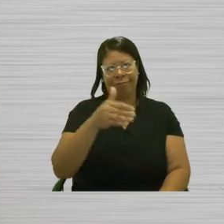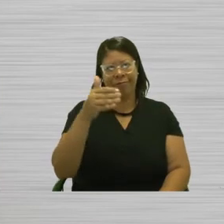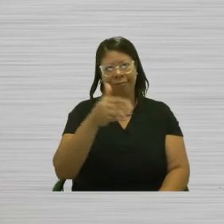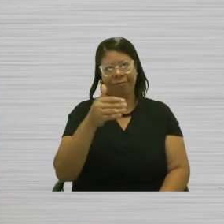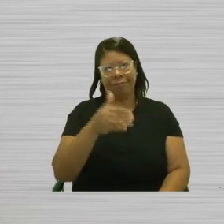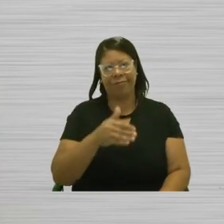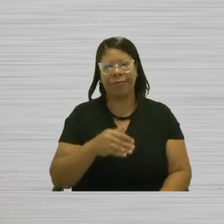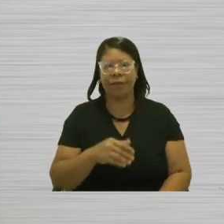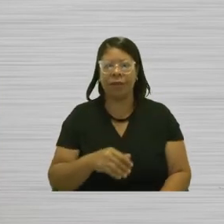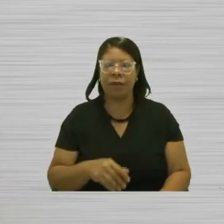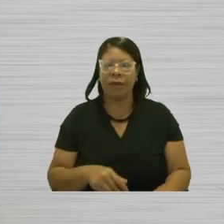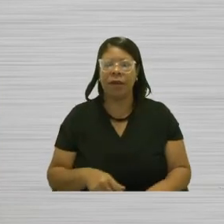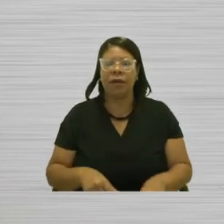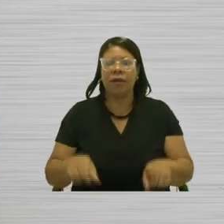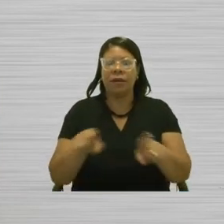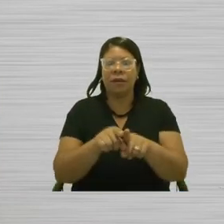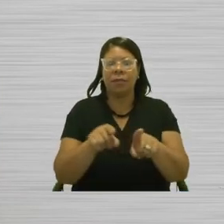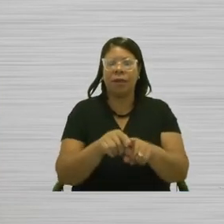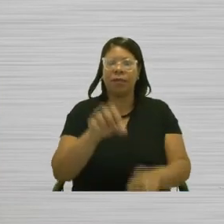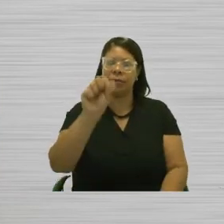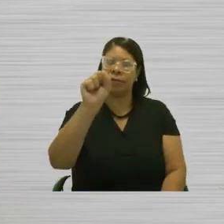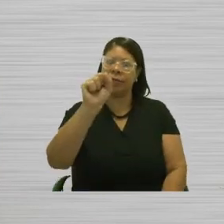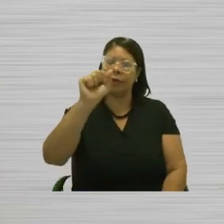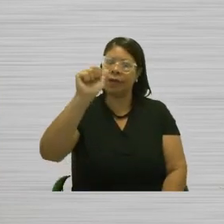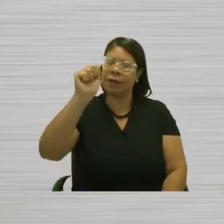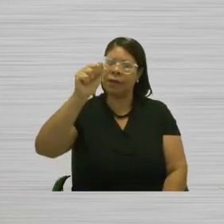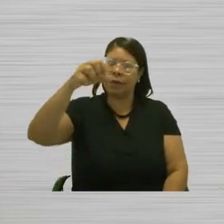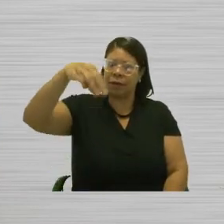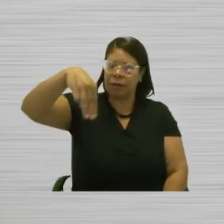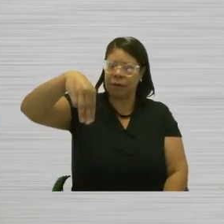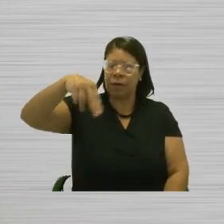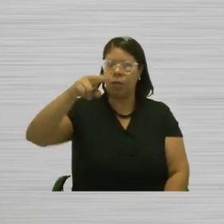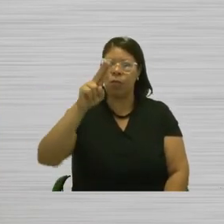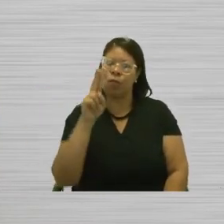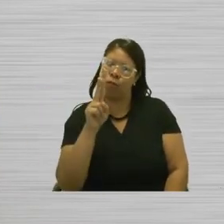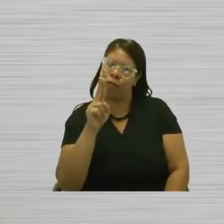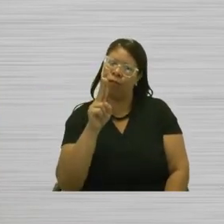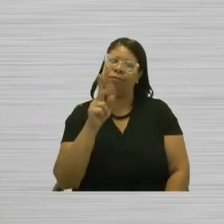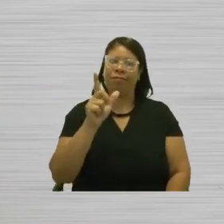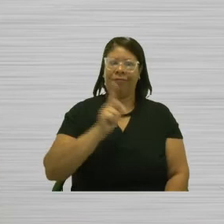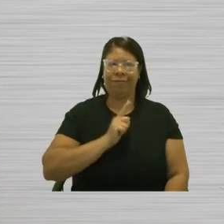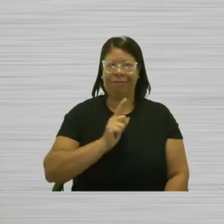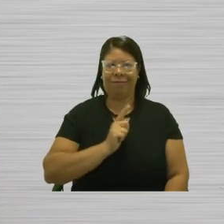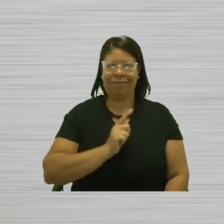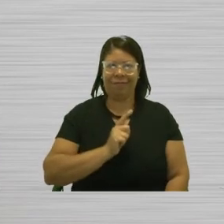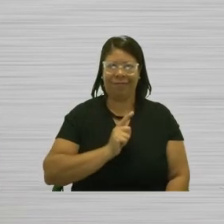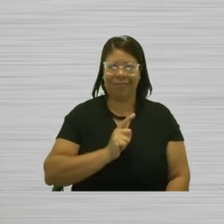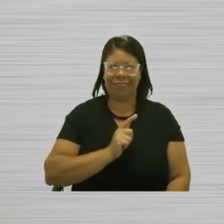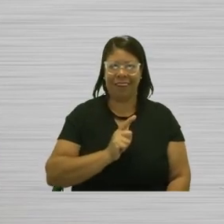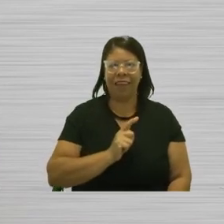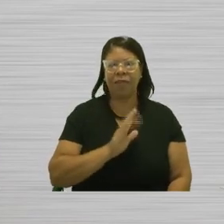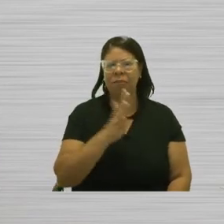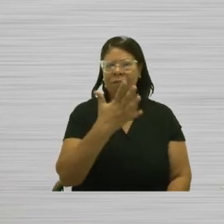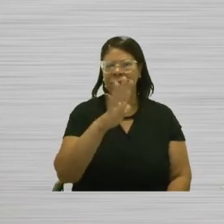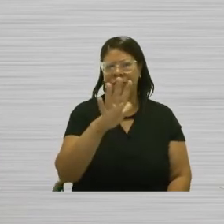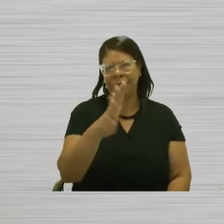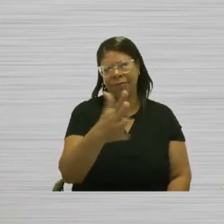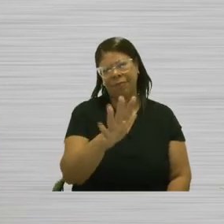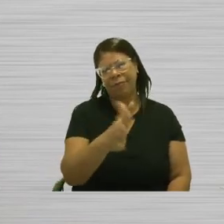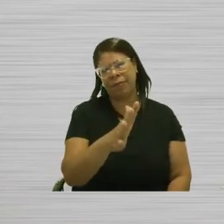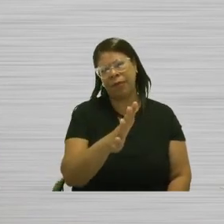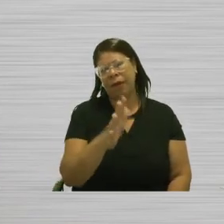pré-hospitalar móvel, o SAMU, nós tivemos a média mês de